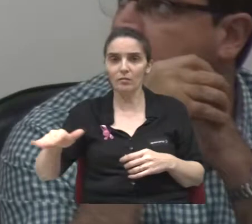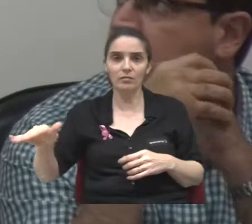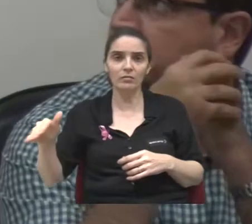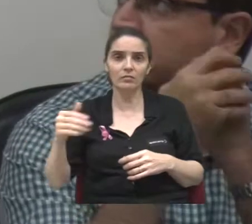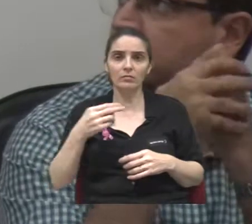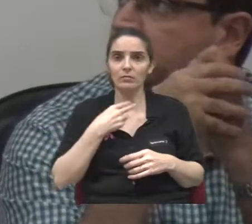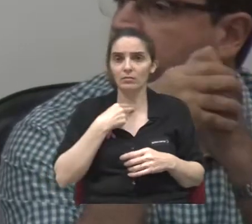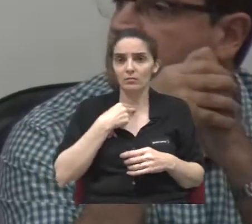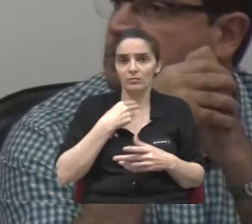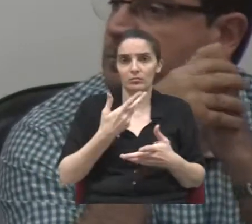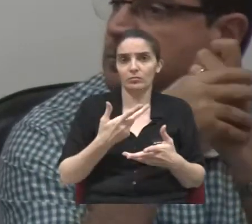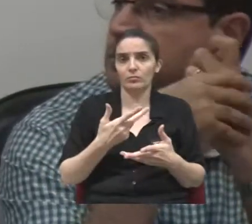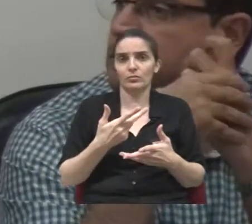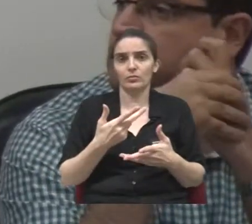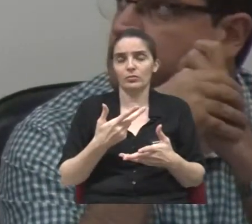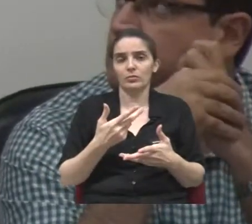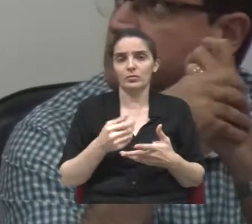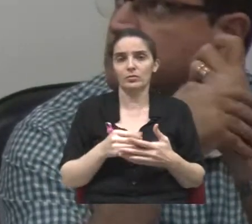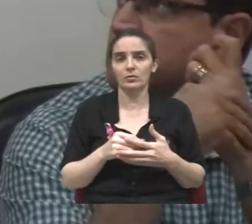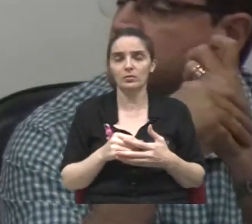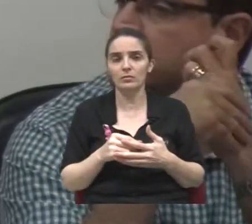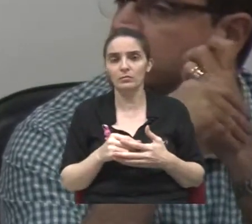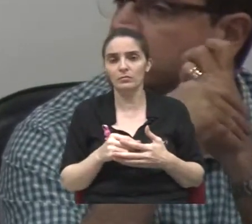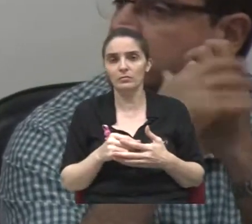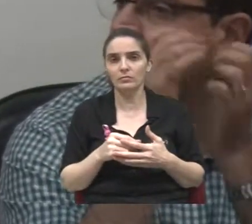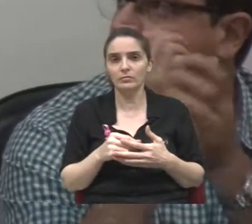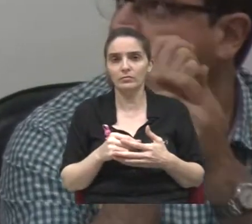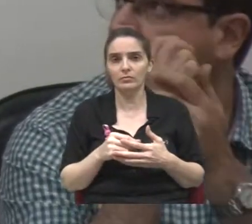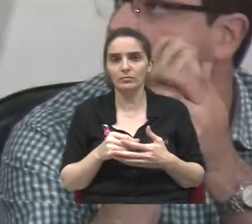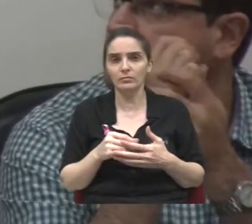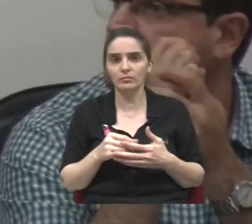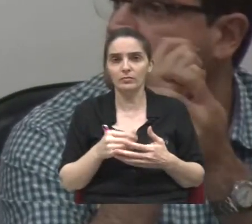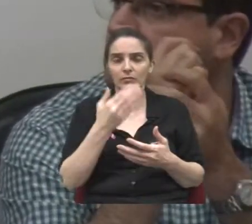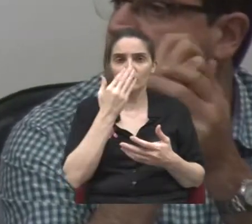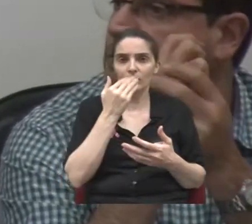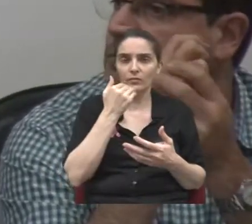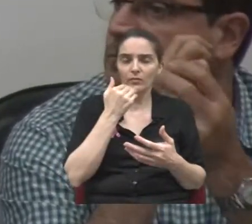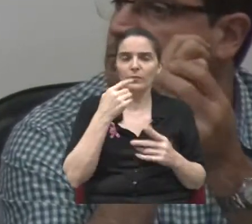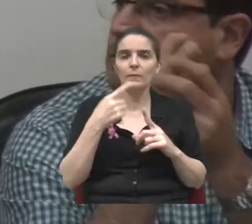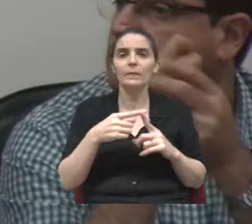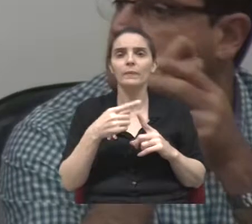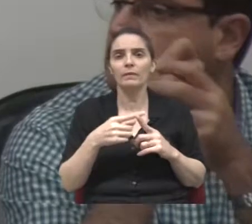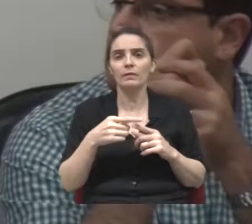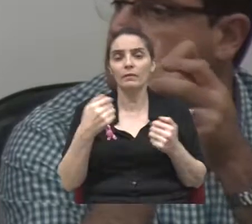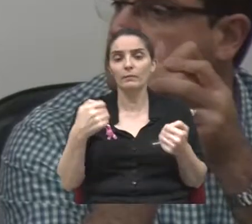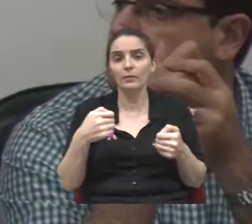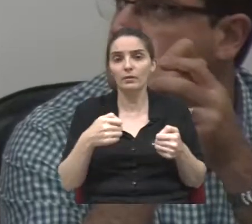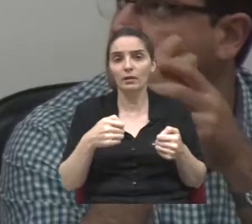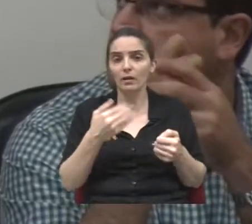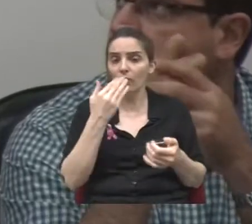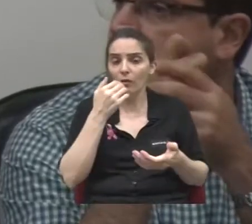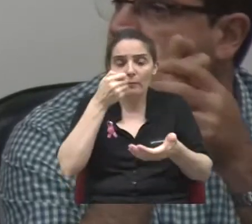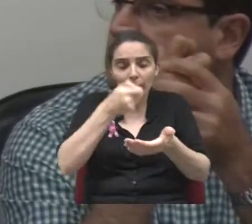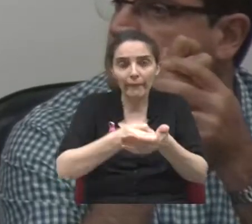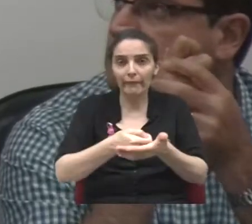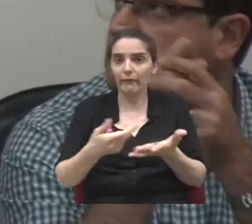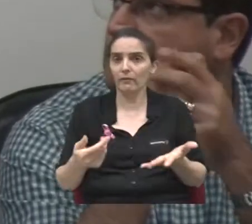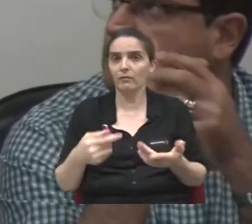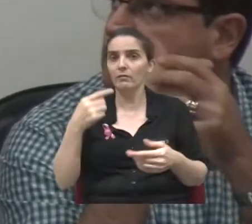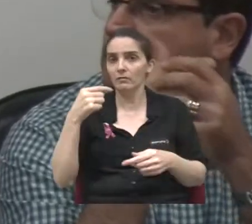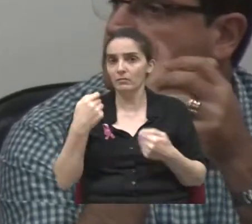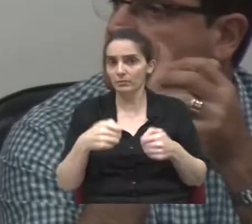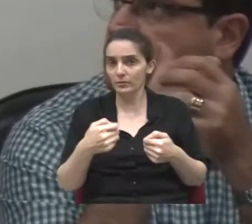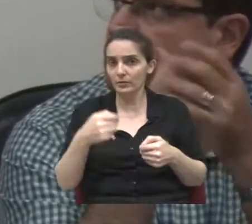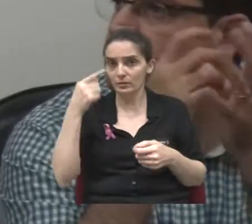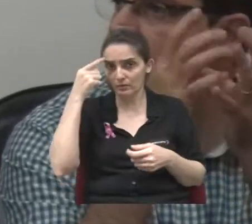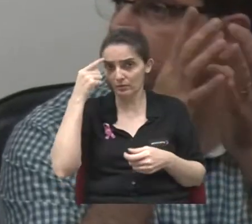ter o acesso, por quê? Por causa do preço. Então, o que tem que ser revisto? Tem que ser revisto essa situação também, porque tem pessoas que estão sendo veladas